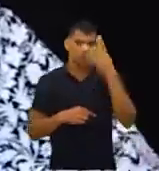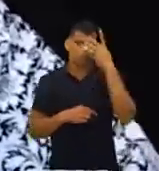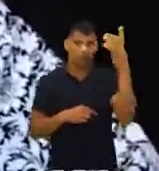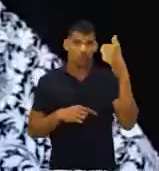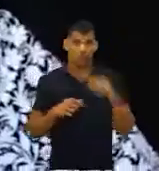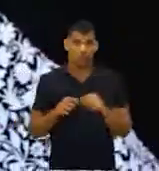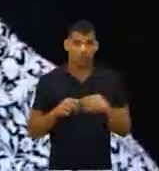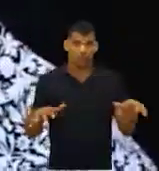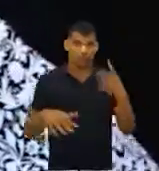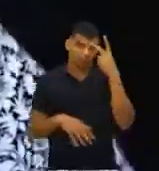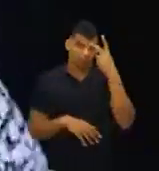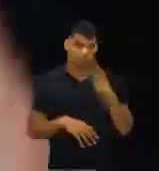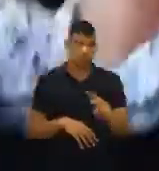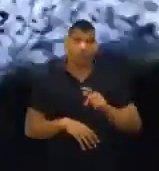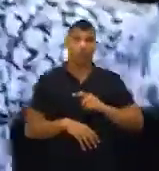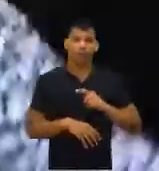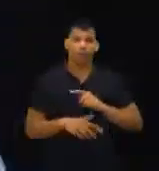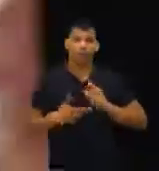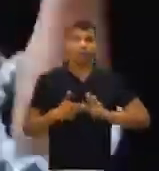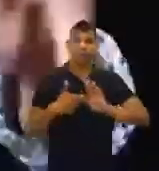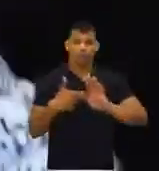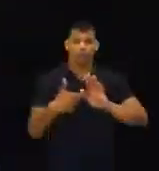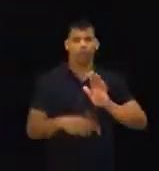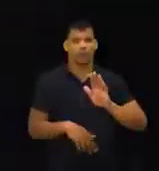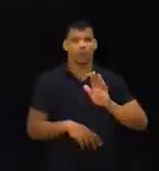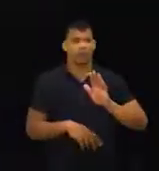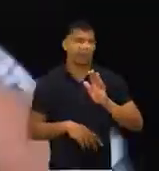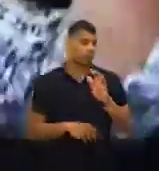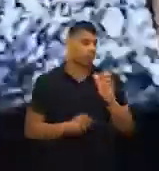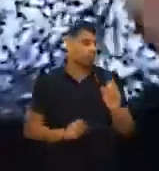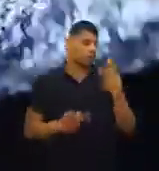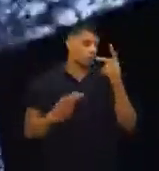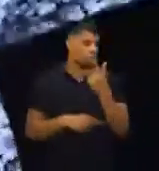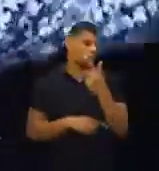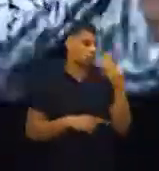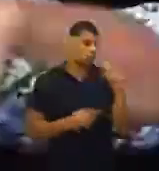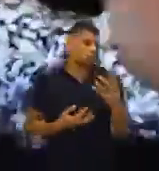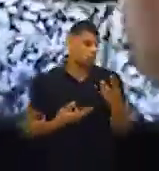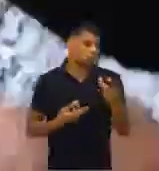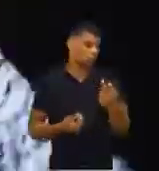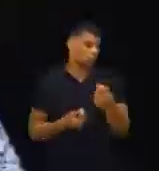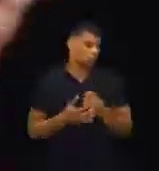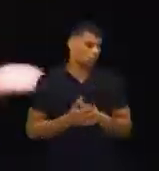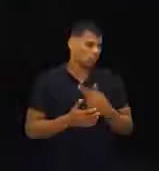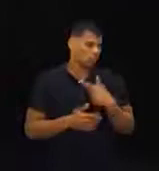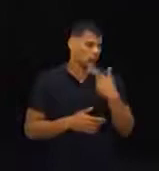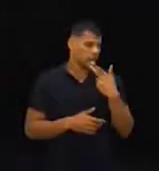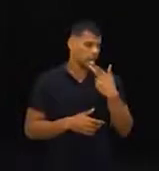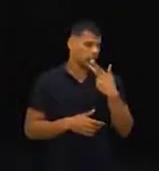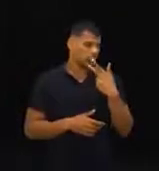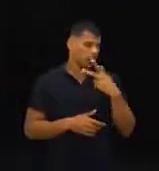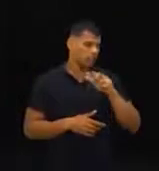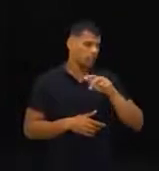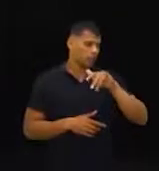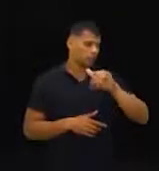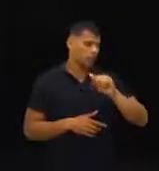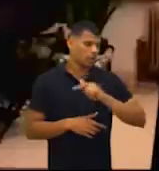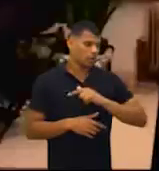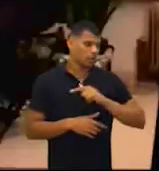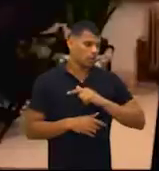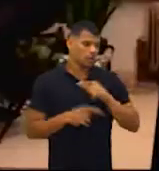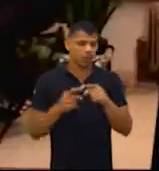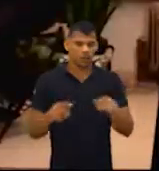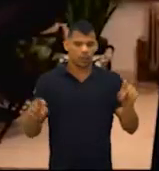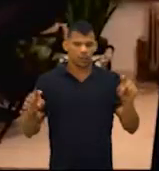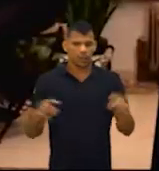eu perdi o rebolado. Falei, vamos para sua casa, enfia a cabeça na latrina, porque vocês não sabem o que é rock and roll, e dei um esporro em regra.